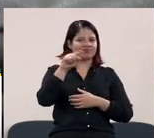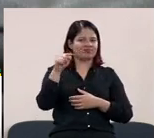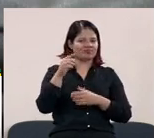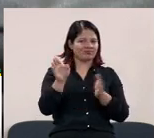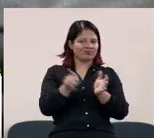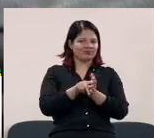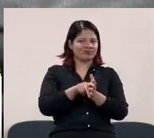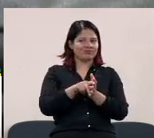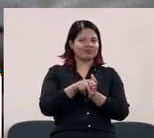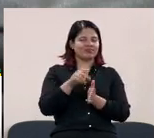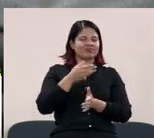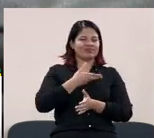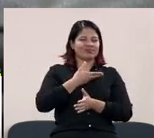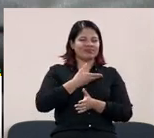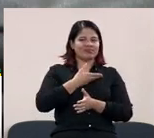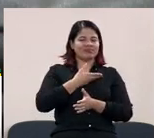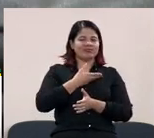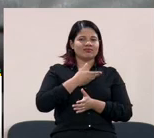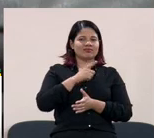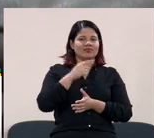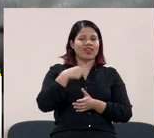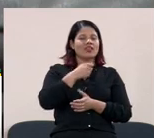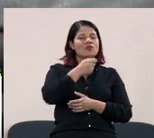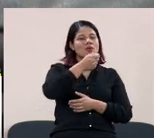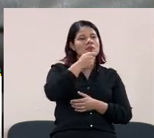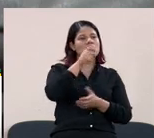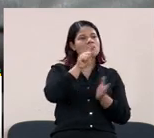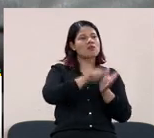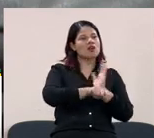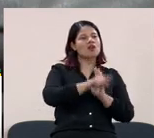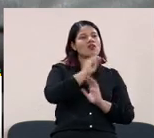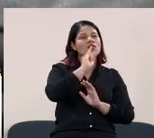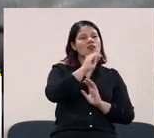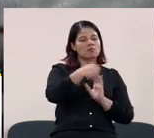em algumas entrevistas, eu digo que eu sou professor.